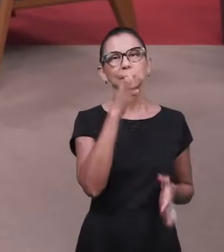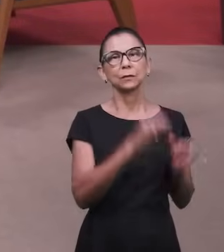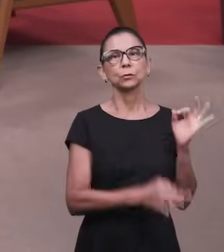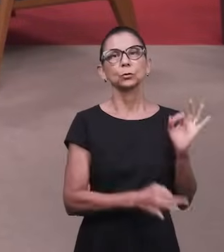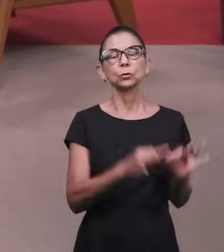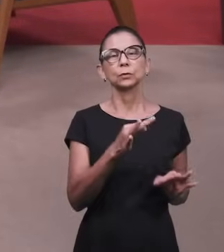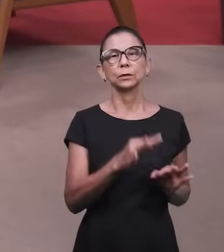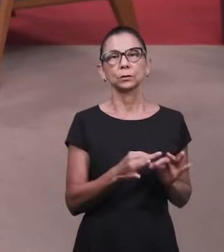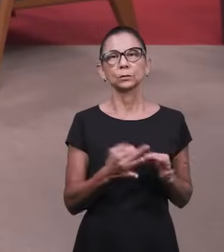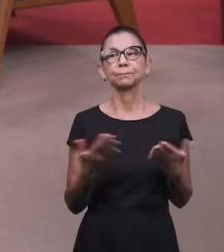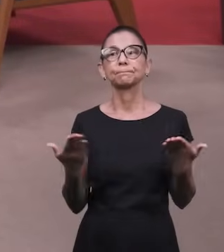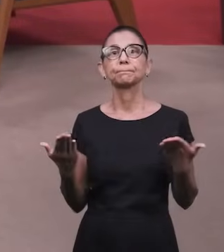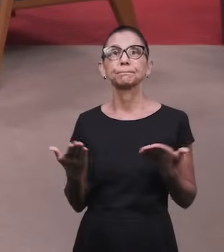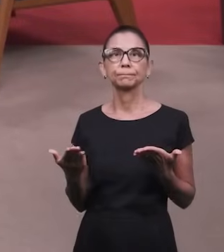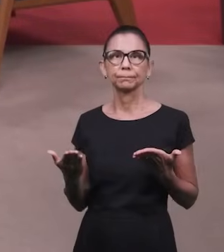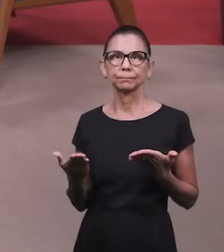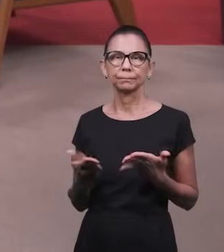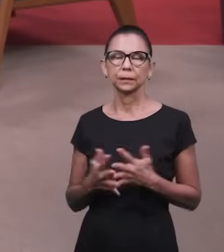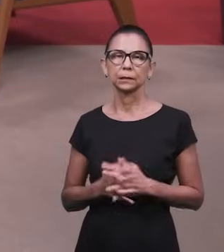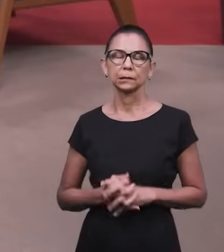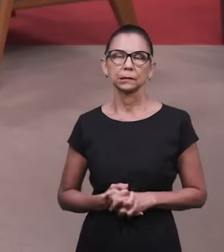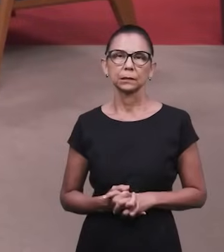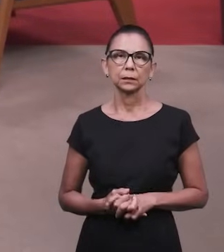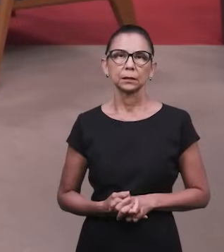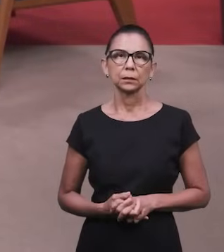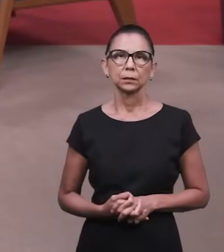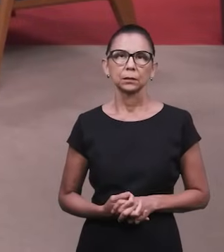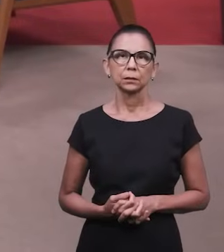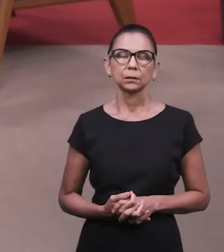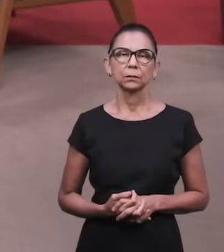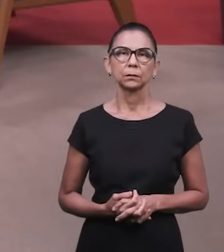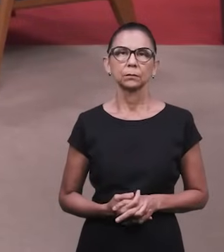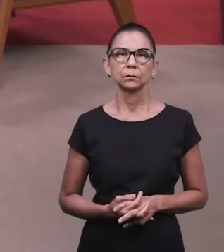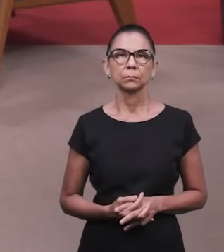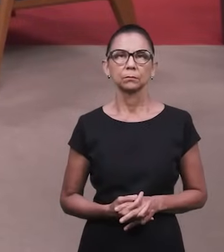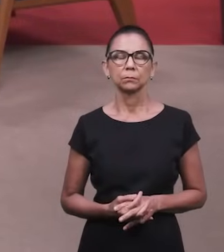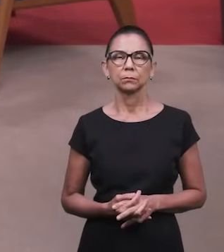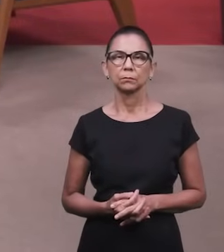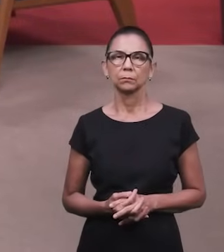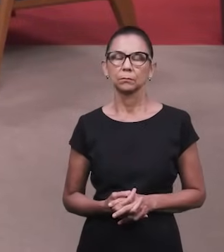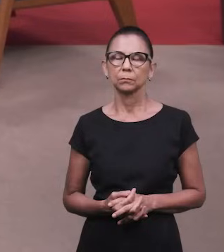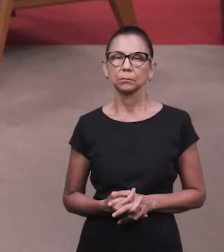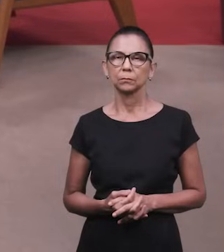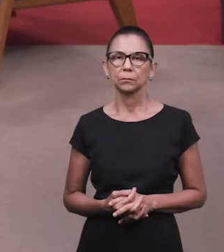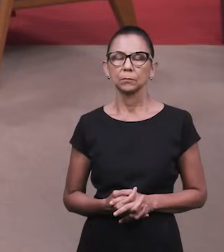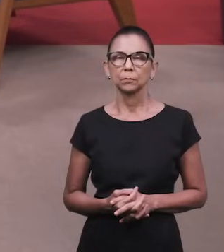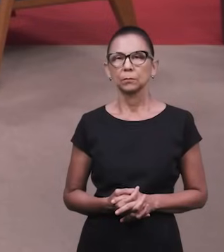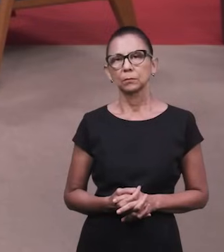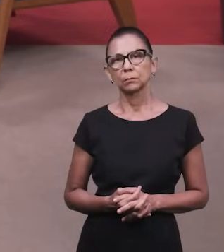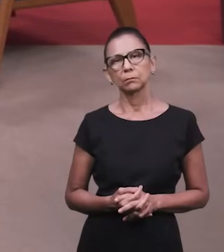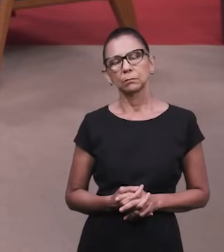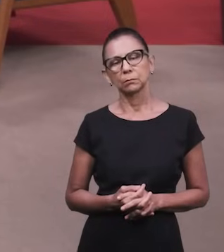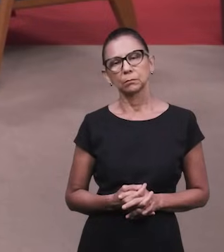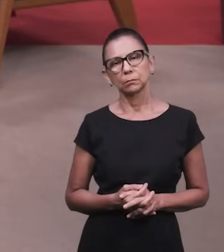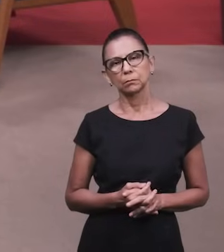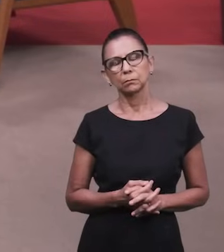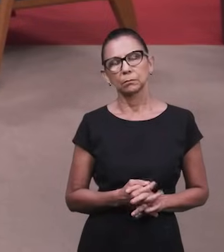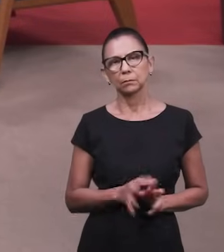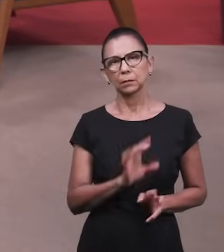coloca diante de cada um de nós uma escolha. O caminho da vida, o caminho da